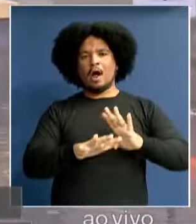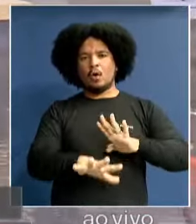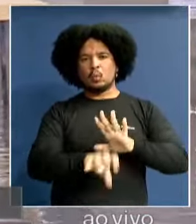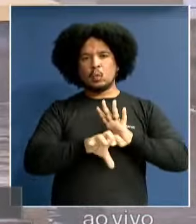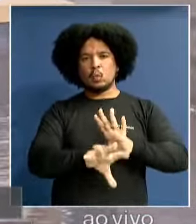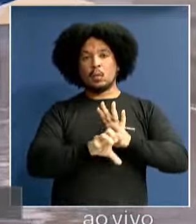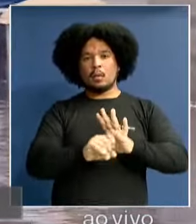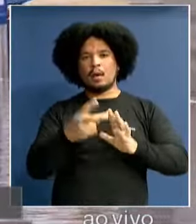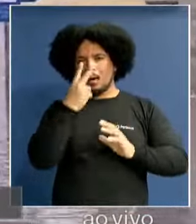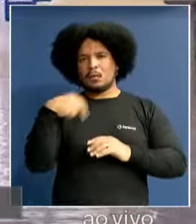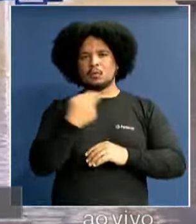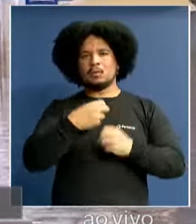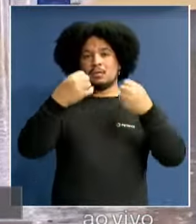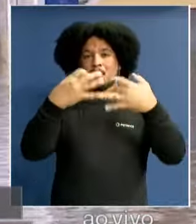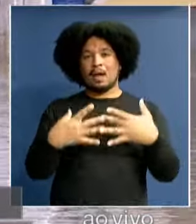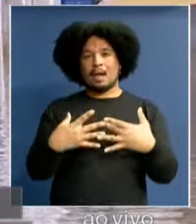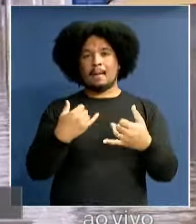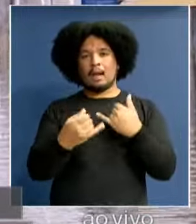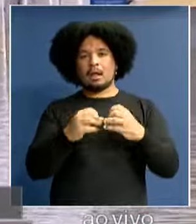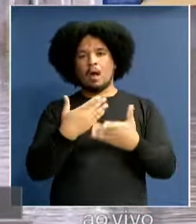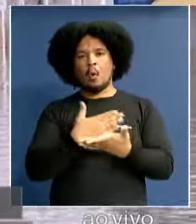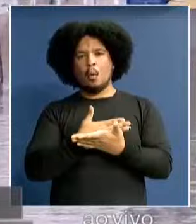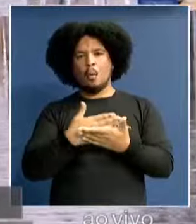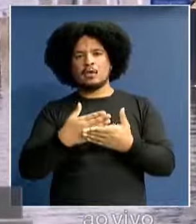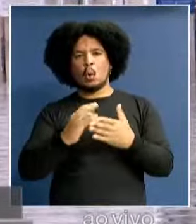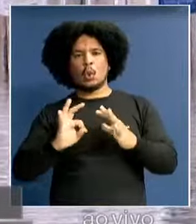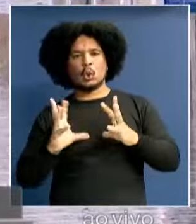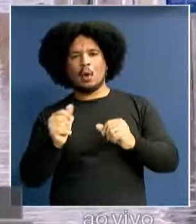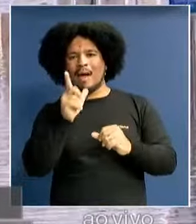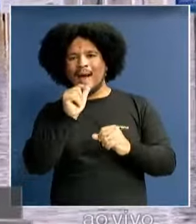a semana, elas regurgitaram essa água